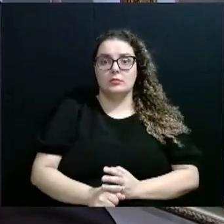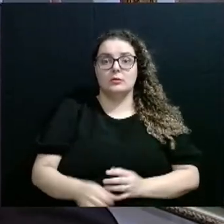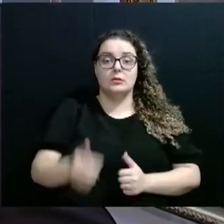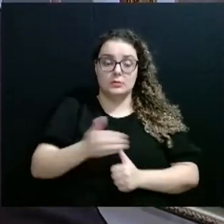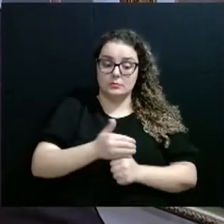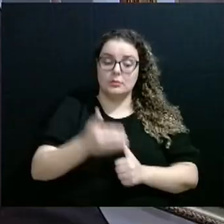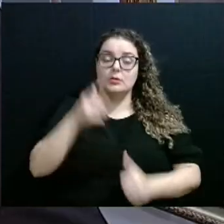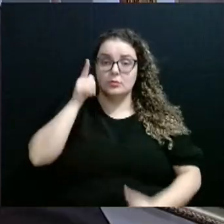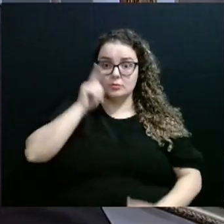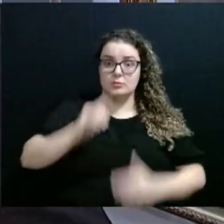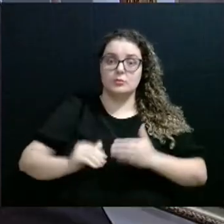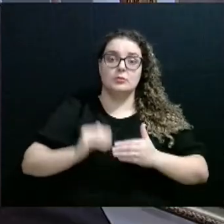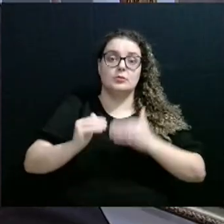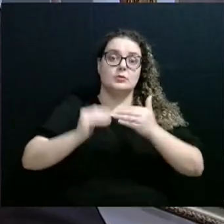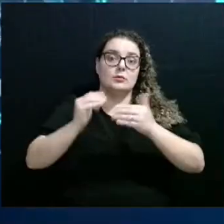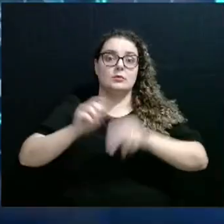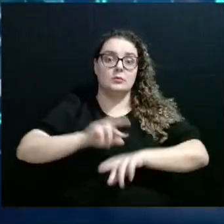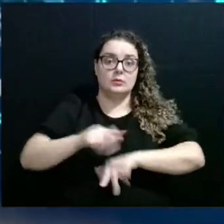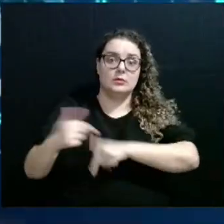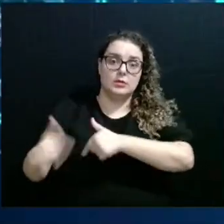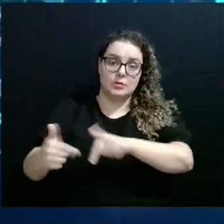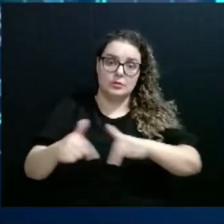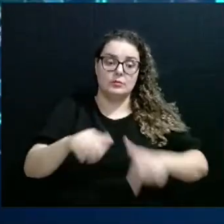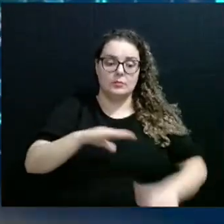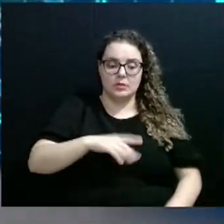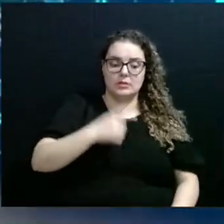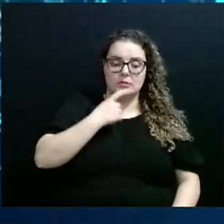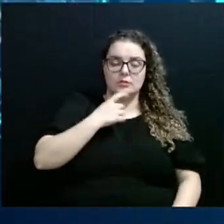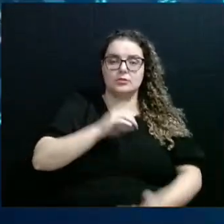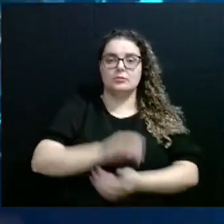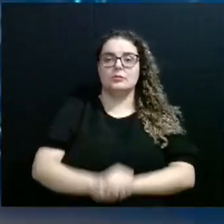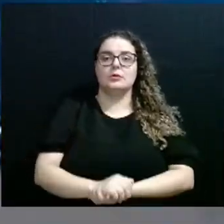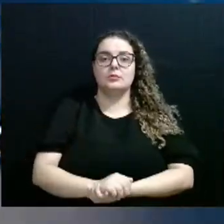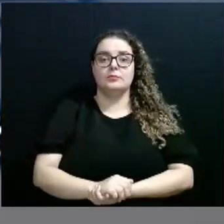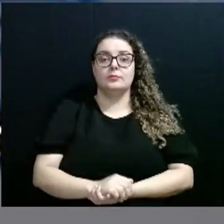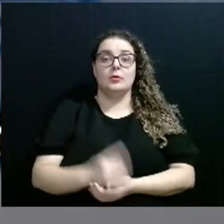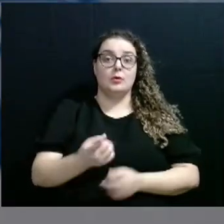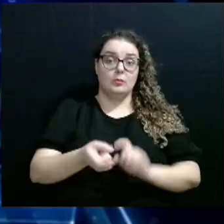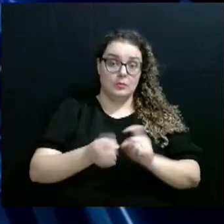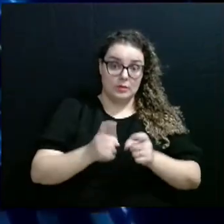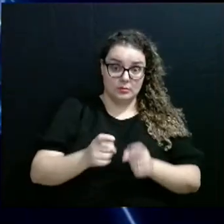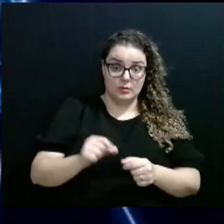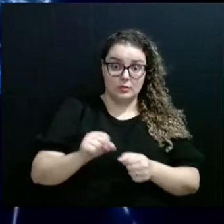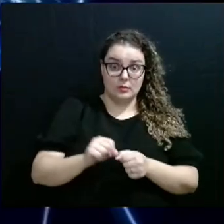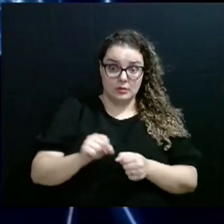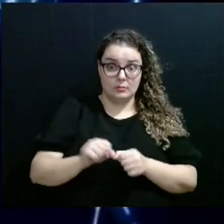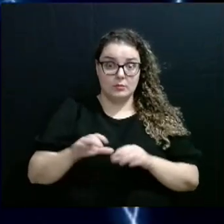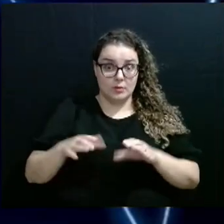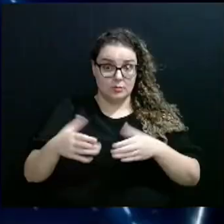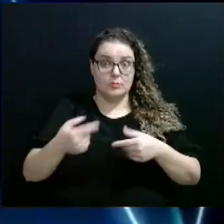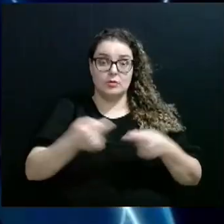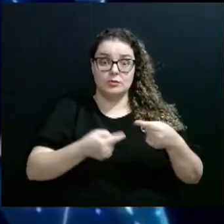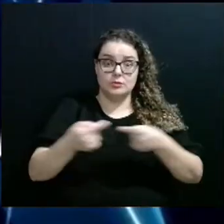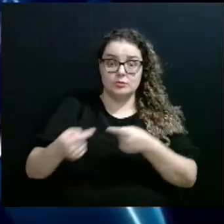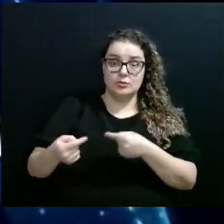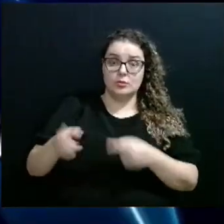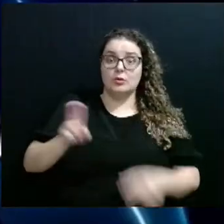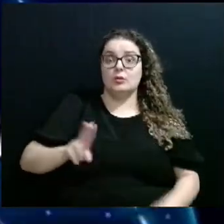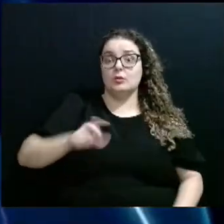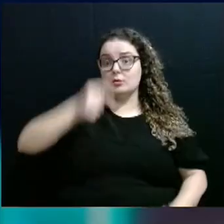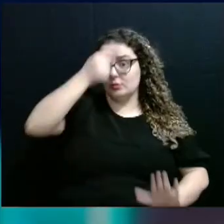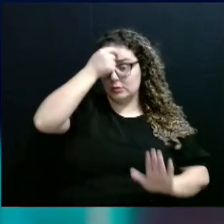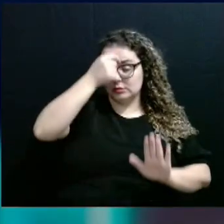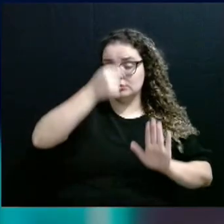construir muitos trabalhos aqui para a cidade de Campinas. Uma das reuniões realizadas pela comissão debateu sobre o uso de inteligência artificial para